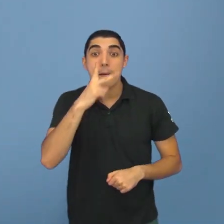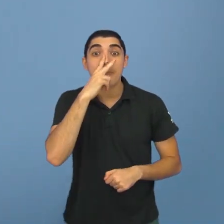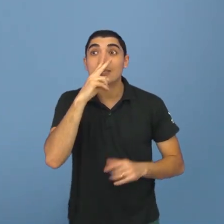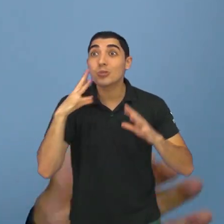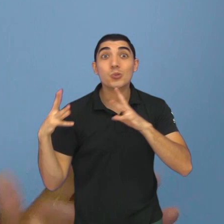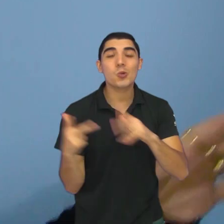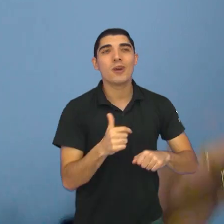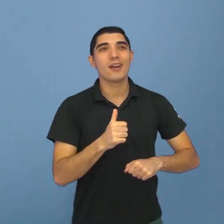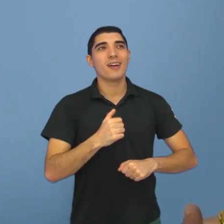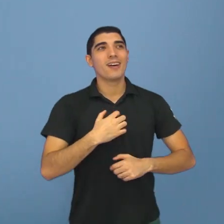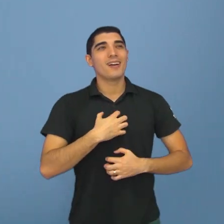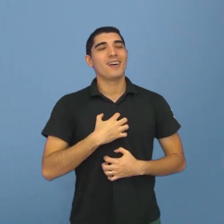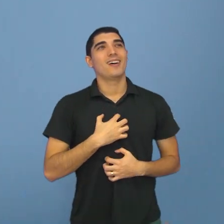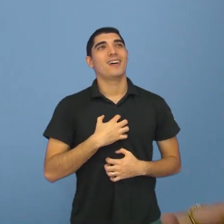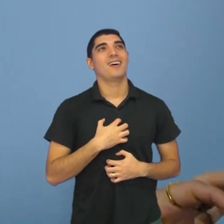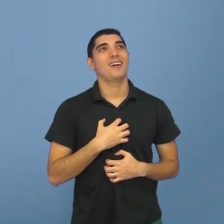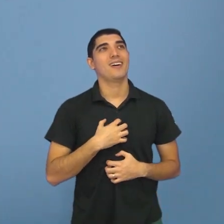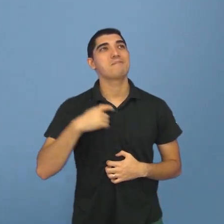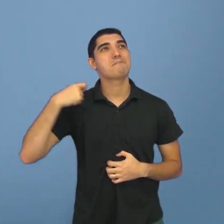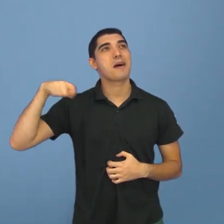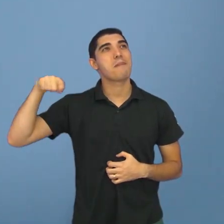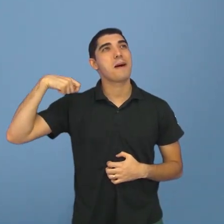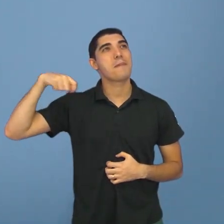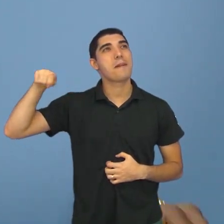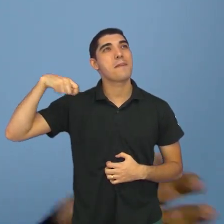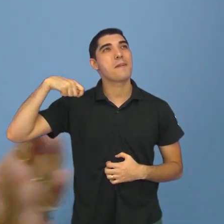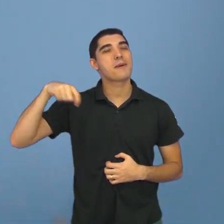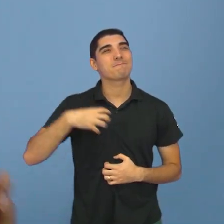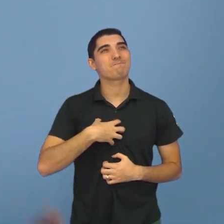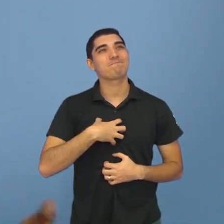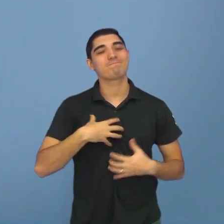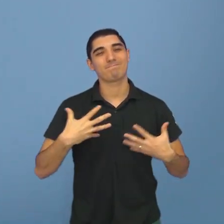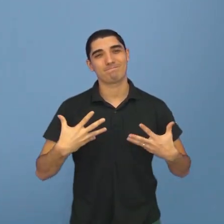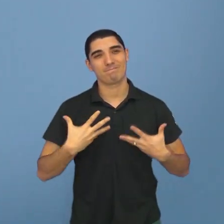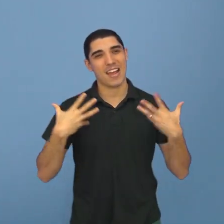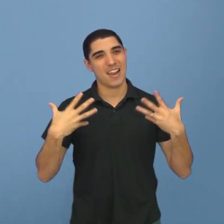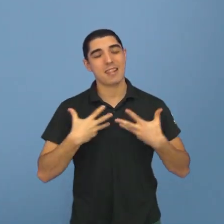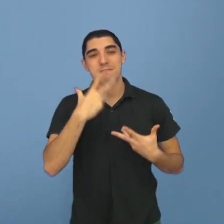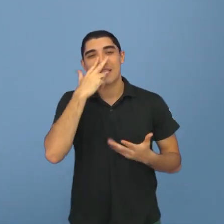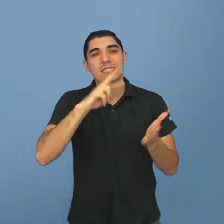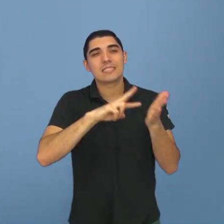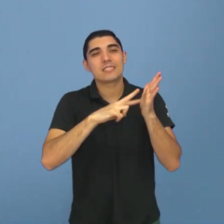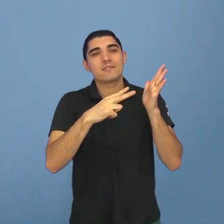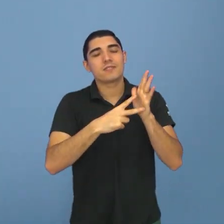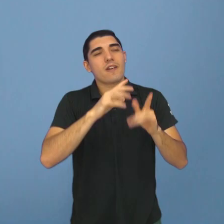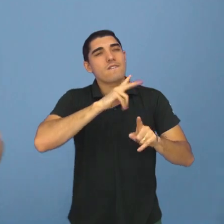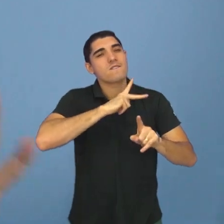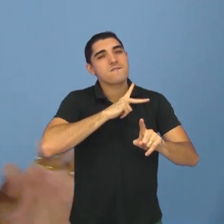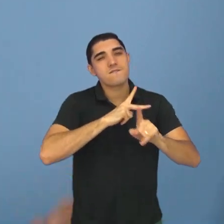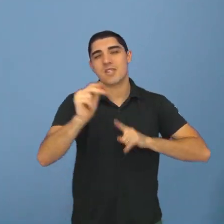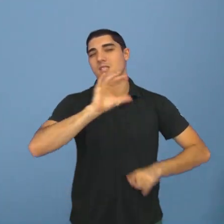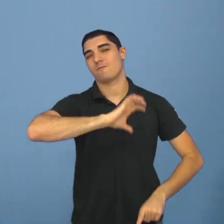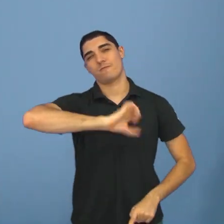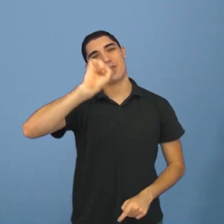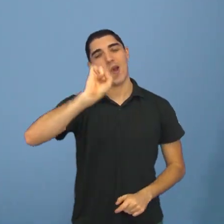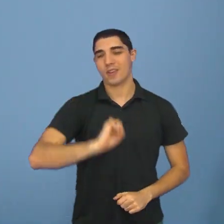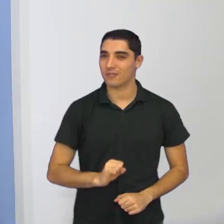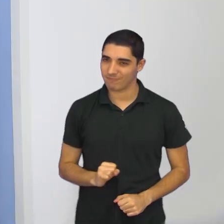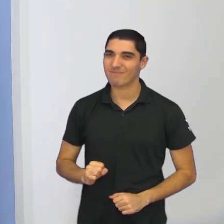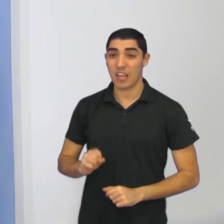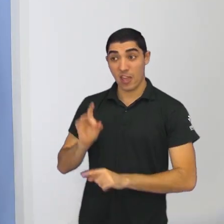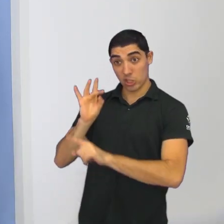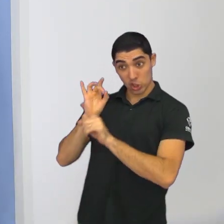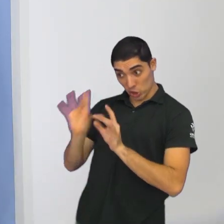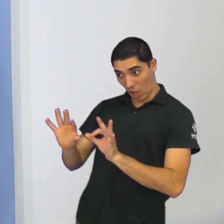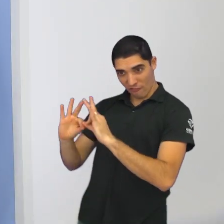sino, parece que todo mundo para e fala, sabe, curte aquele momento que é uma alegria e é uma vitória para cada um de nós também.